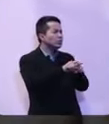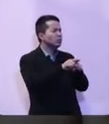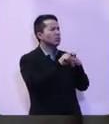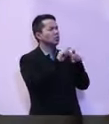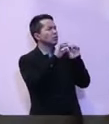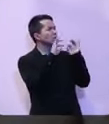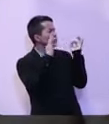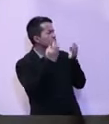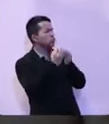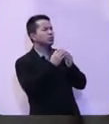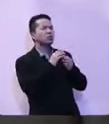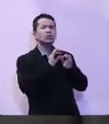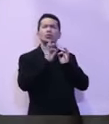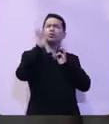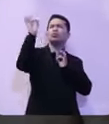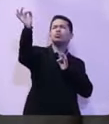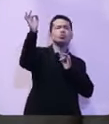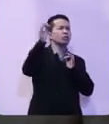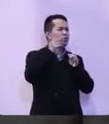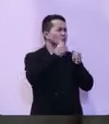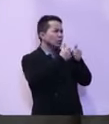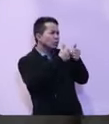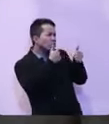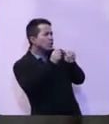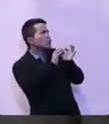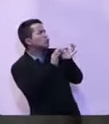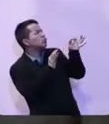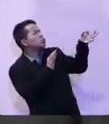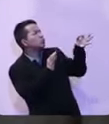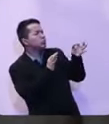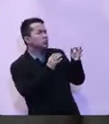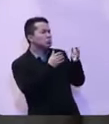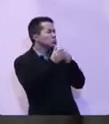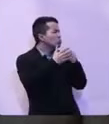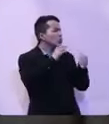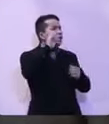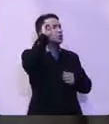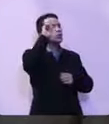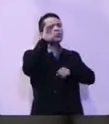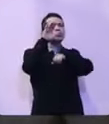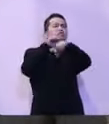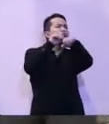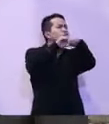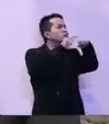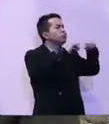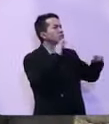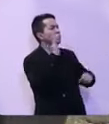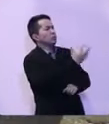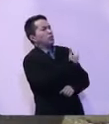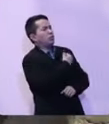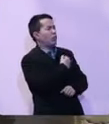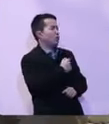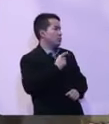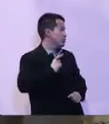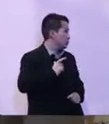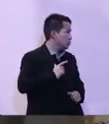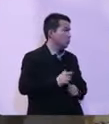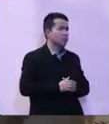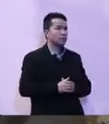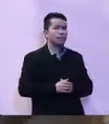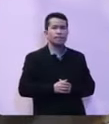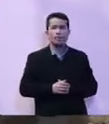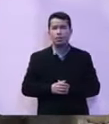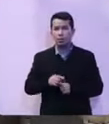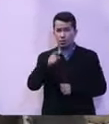todos os que estão longe, para todos quantos o Senhor, nosso Deus, chamar. E com muitas outras